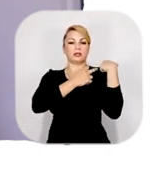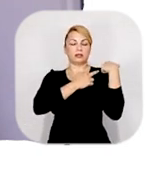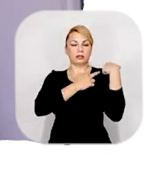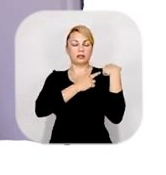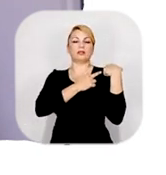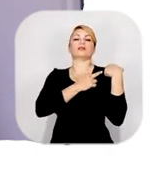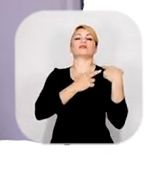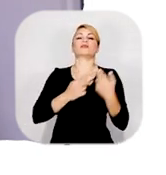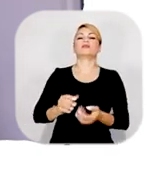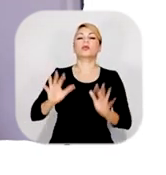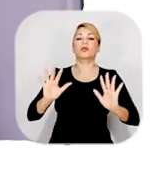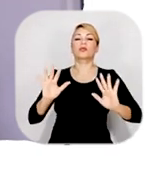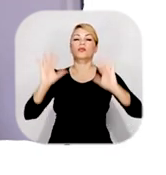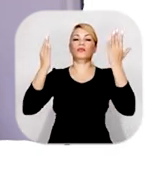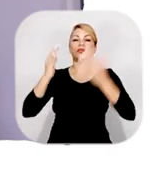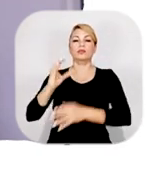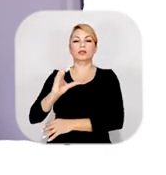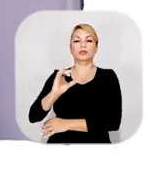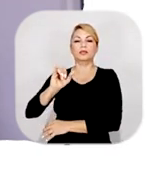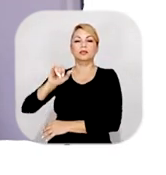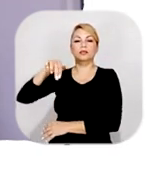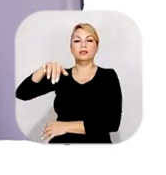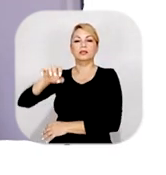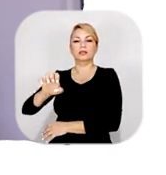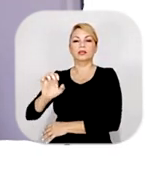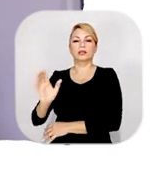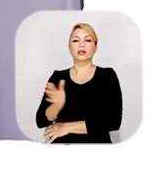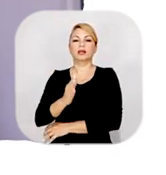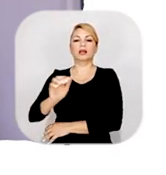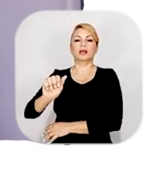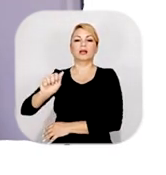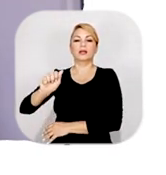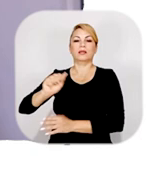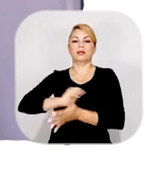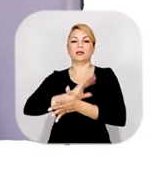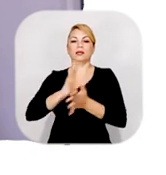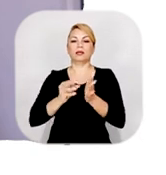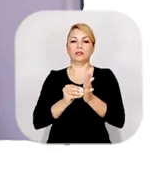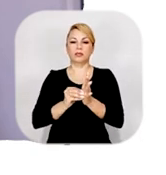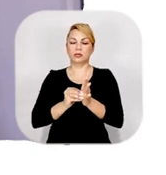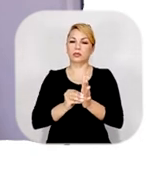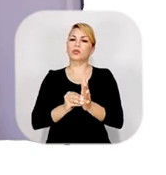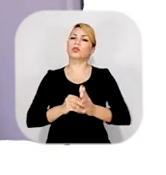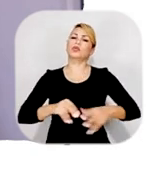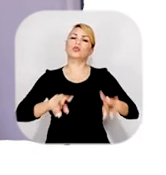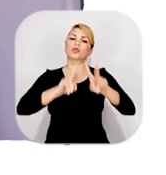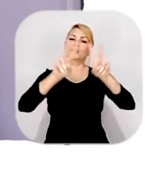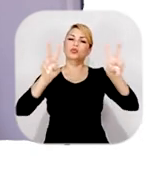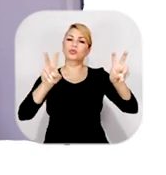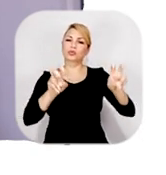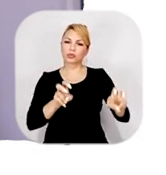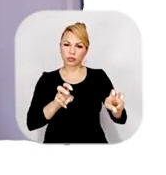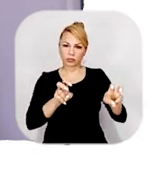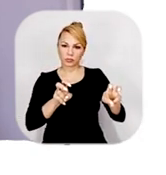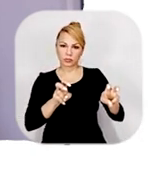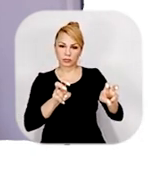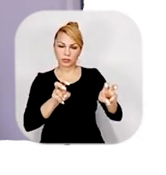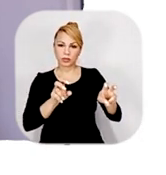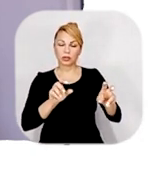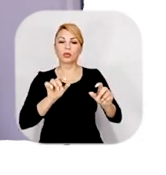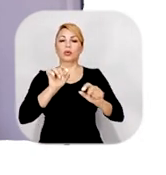único festival de cinema dedicado à questão ambiental, está trazendo uma mesa que se chama Imagens do